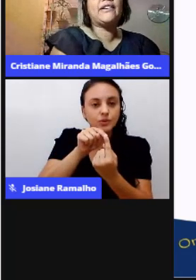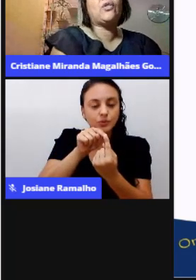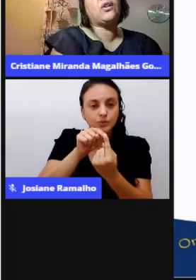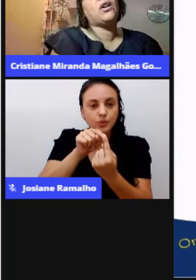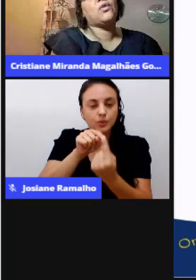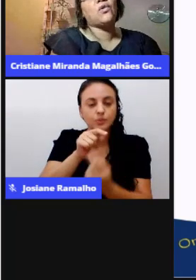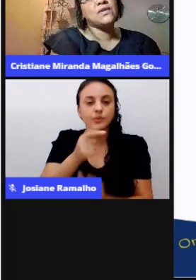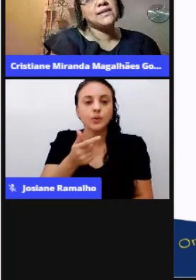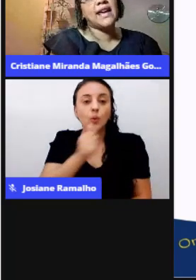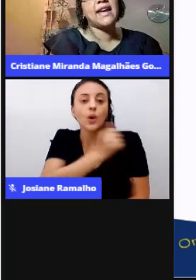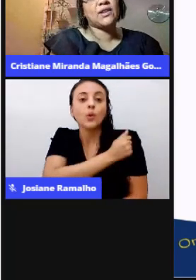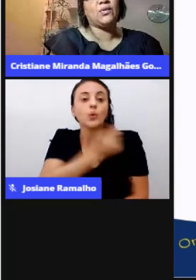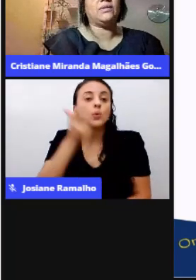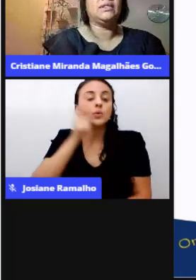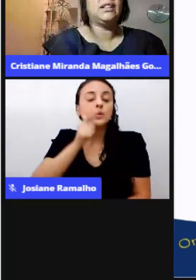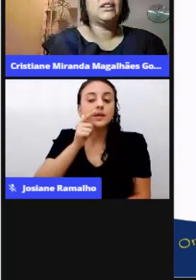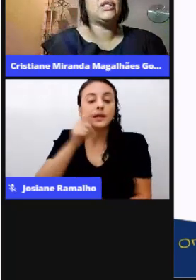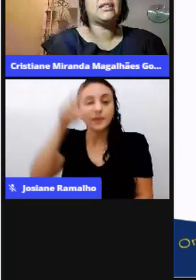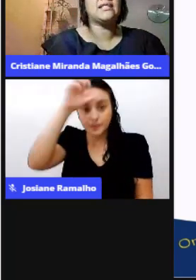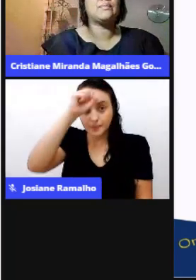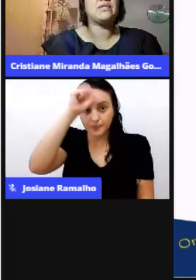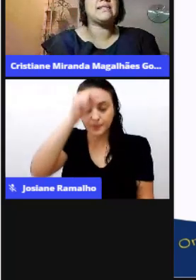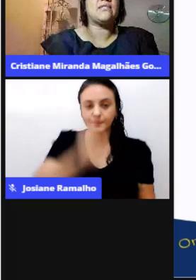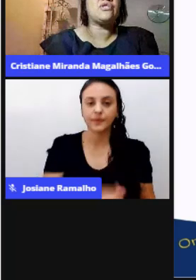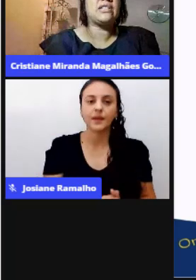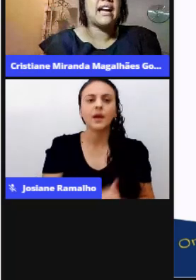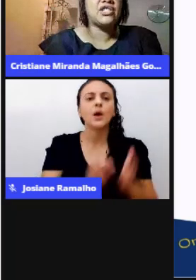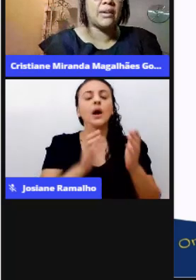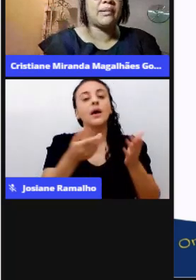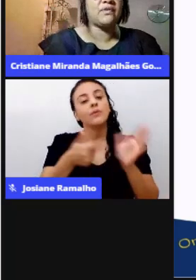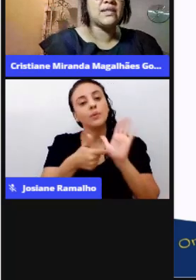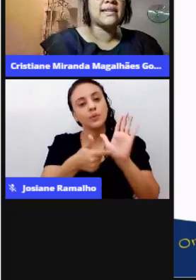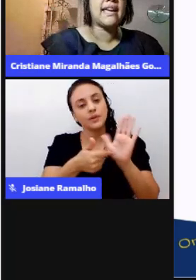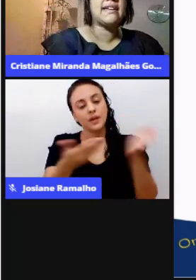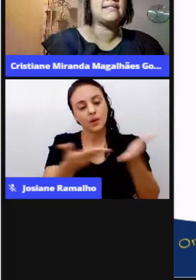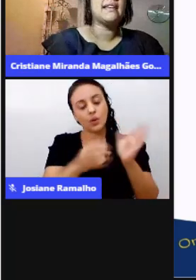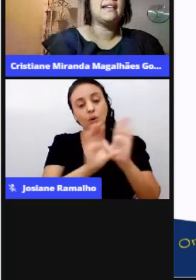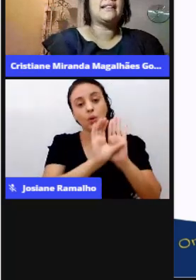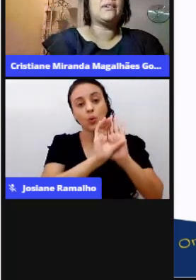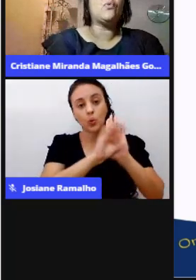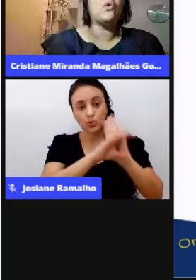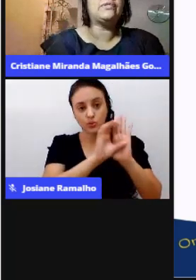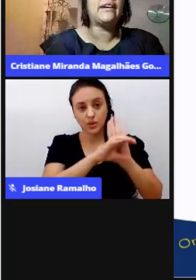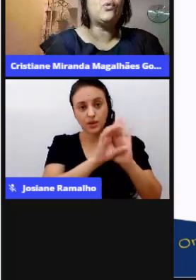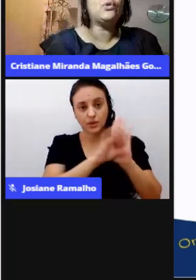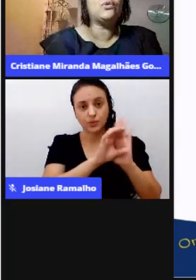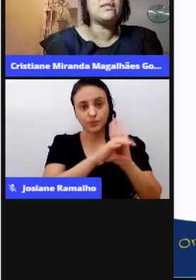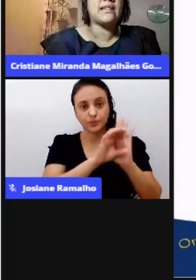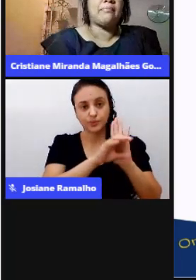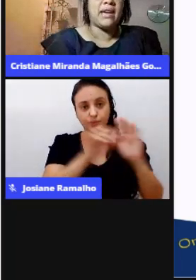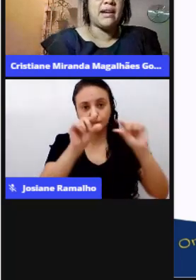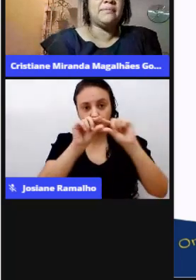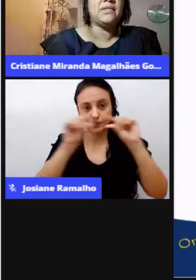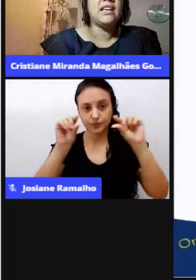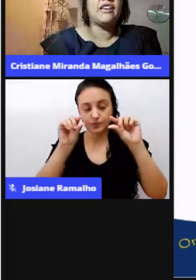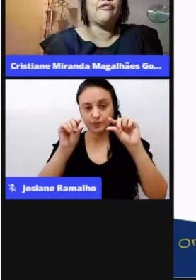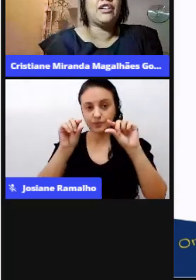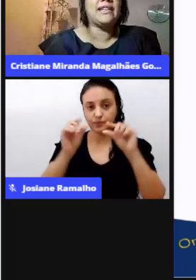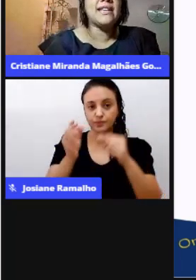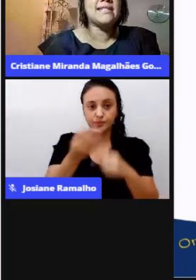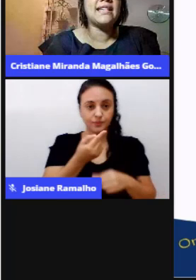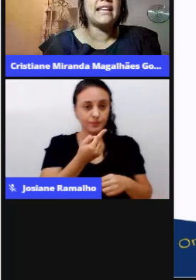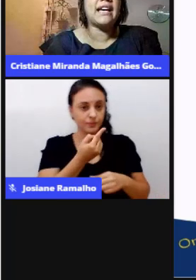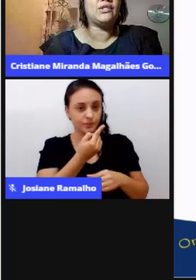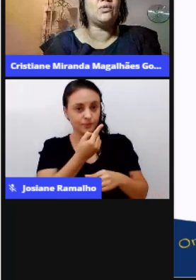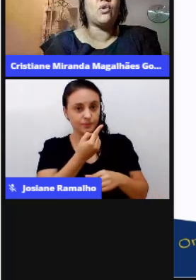Bom, aqui eu coloco o conceito de transposição didática para vocês. Então, é um conteúdo do saber que